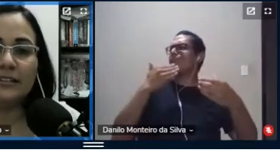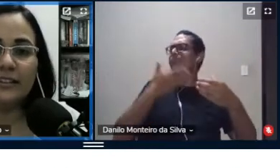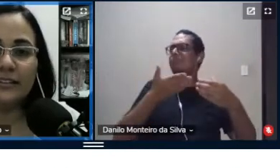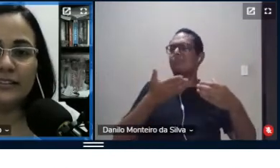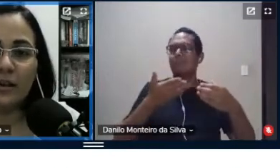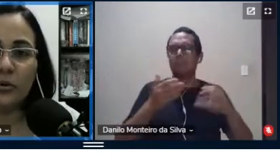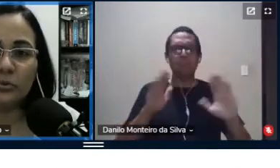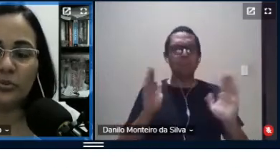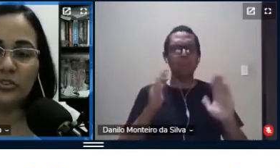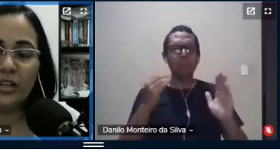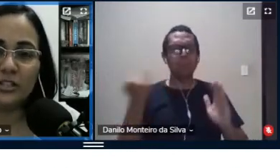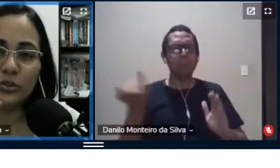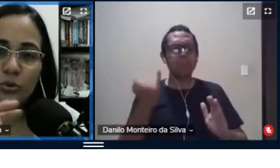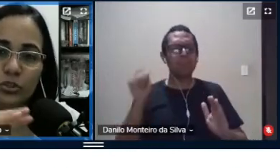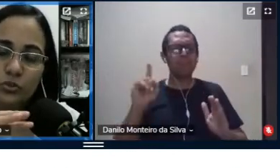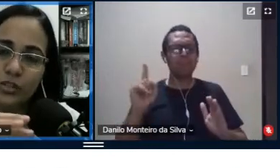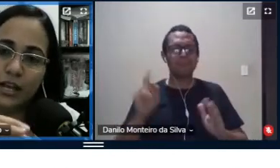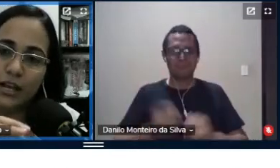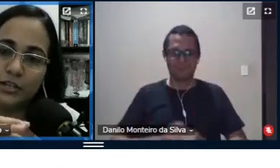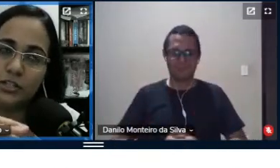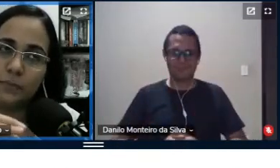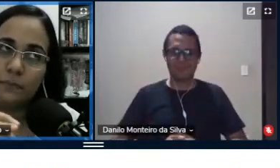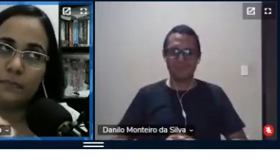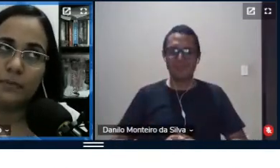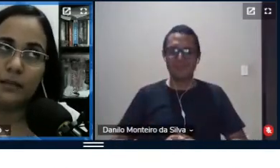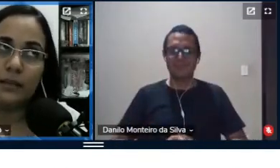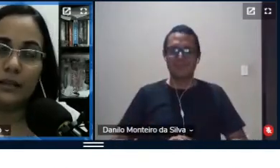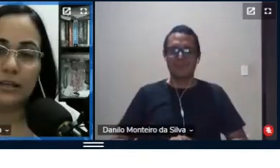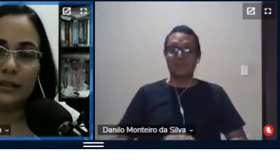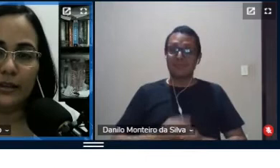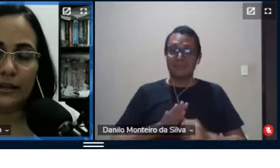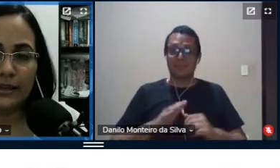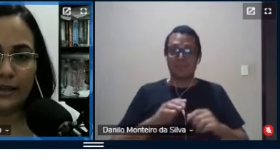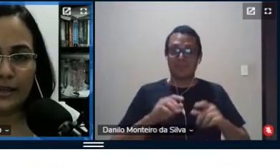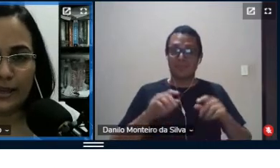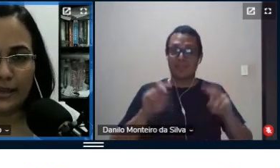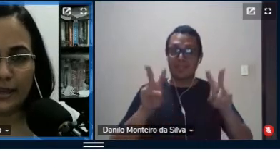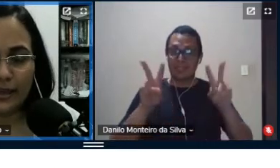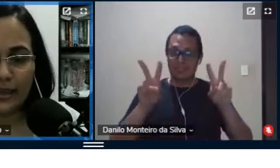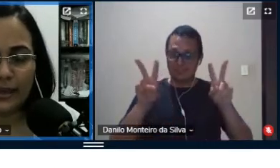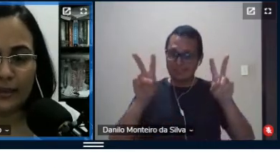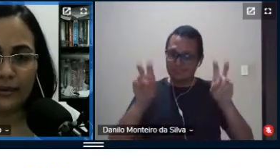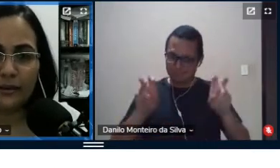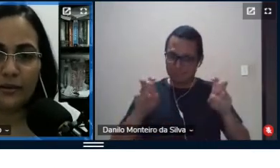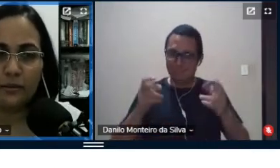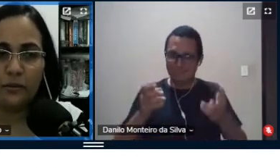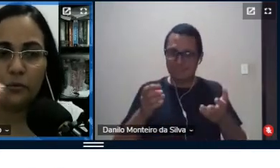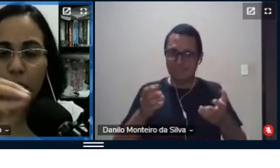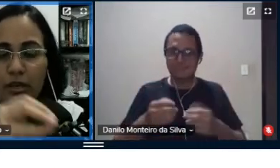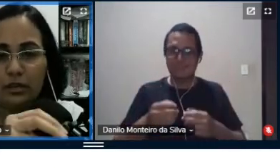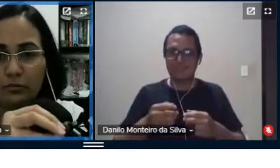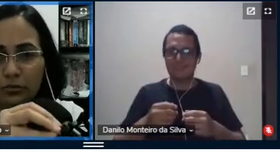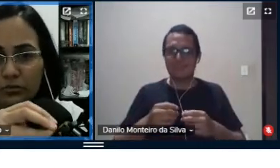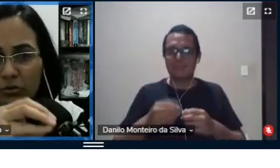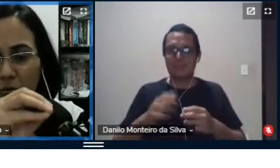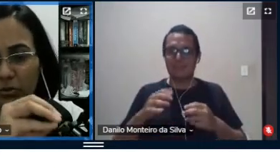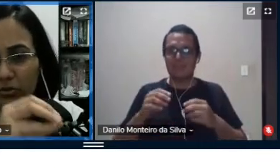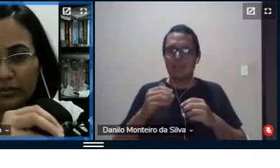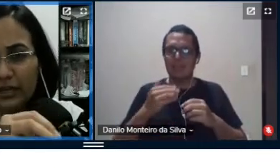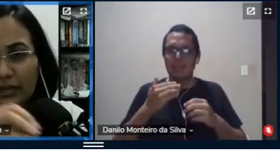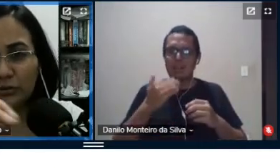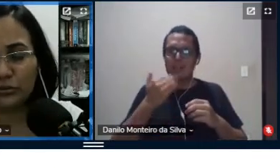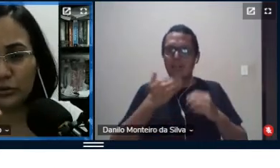Então, essa questão, se a descontinuidade ela é ruim no